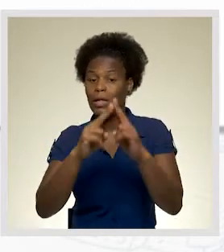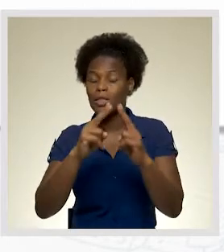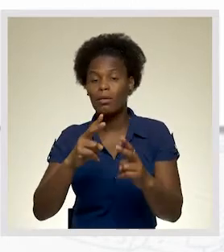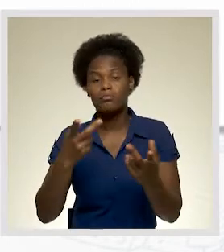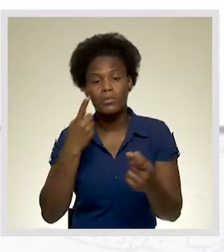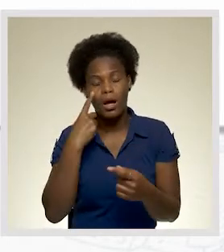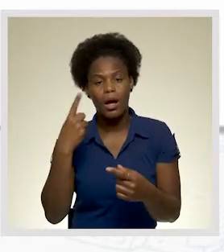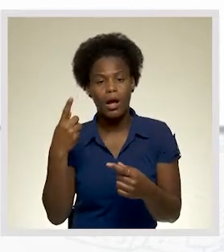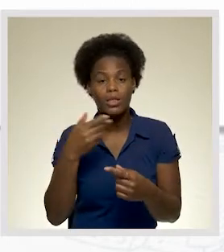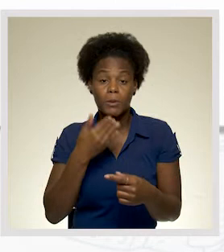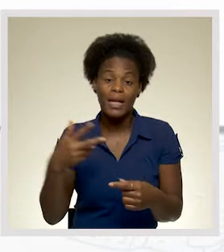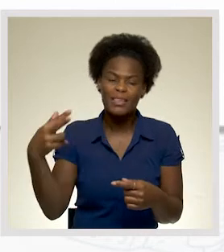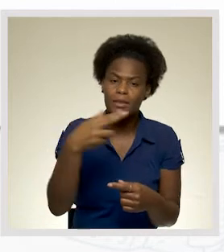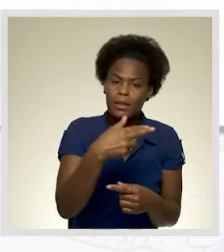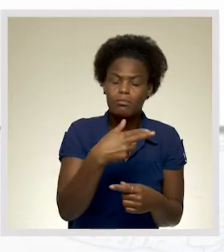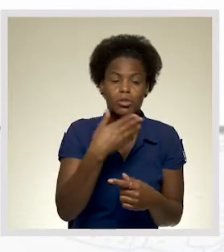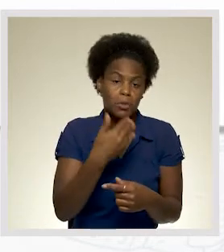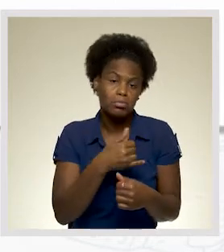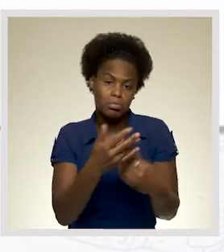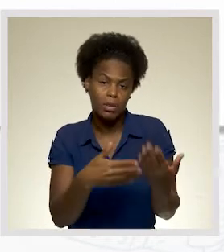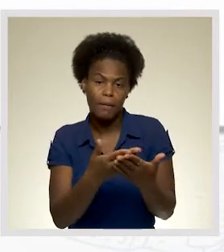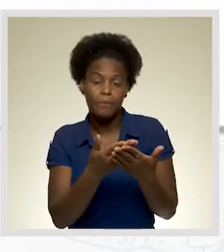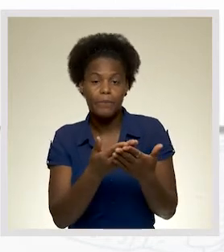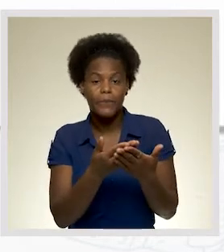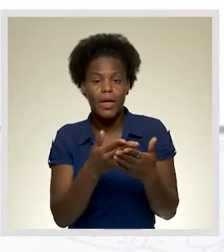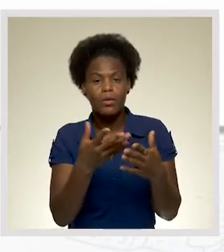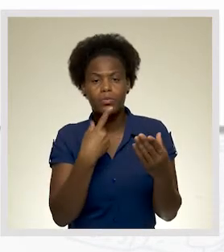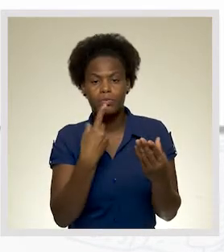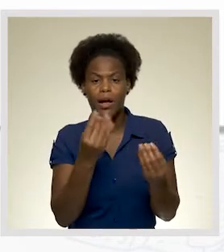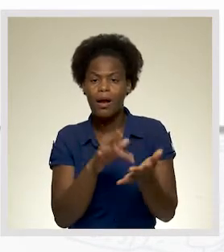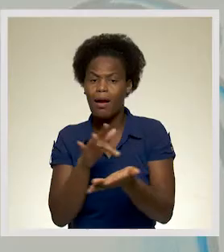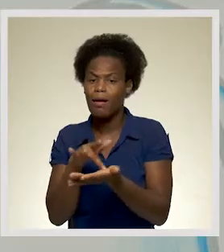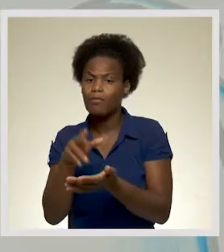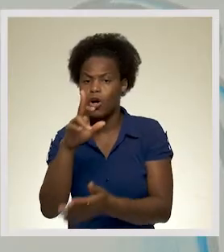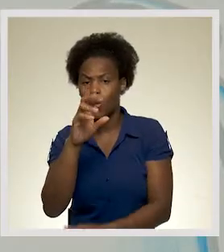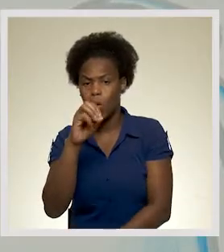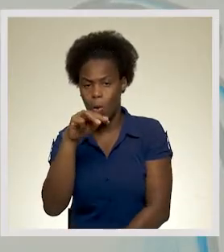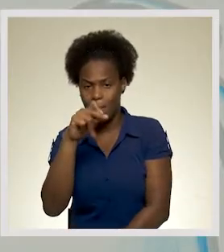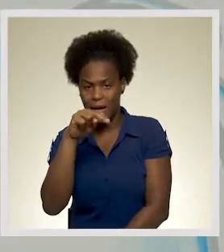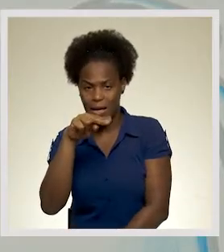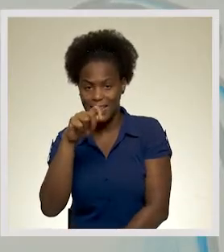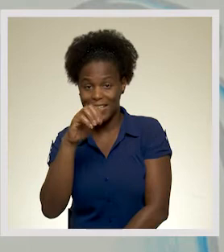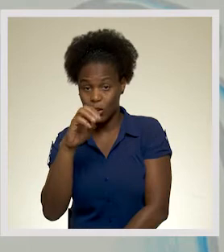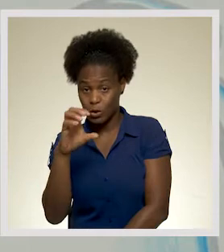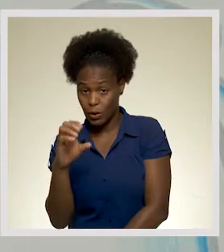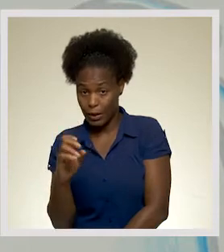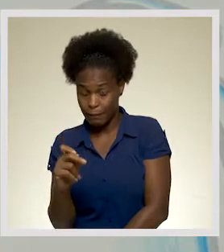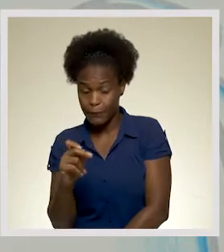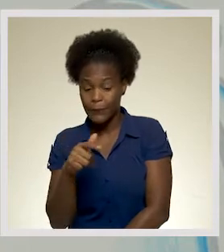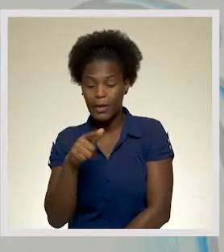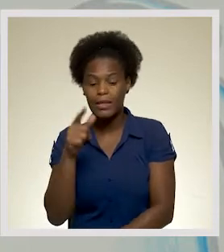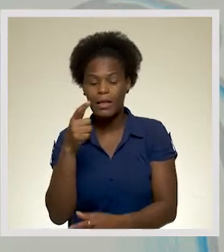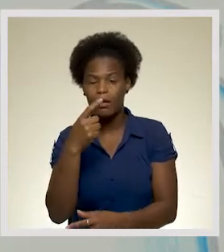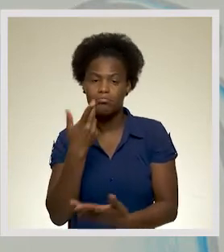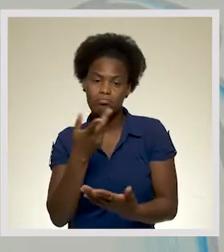permitiu, concebeu a maior parte da sua obra romanesca. Nesta biografia, destacamos